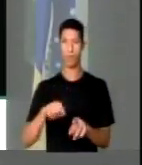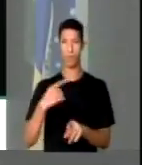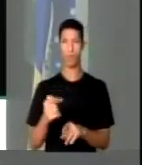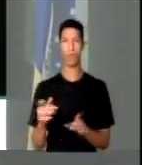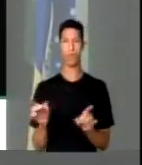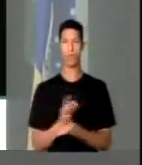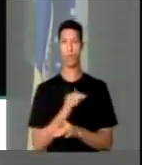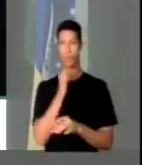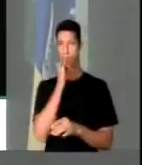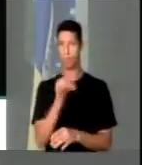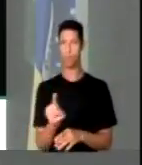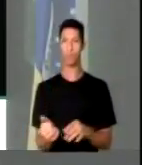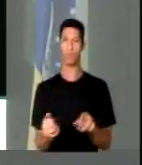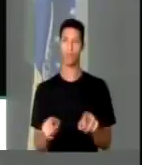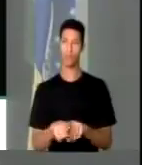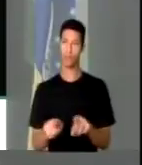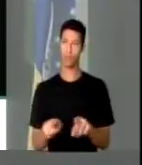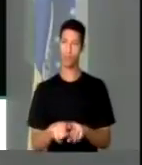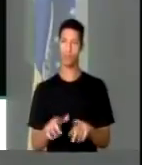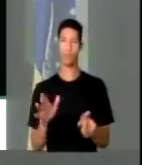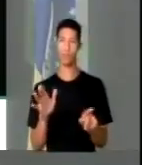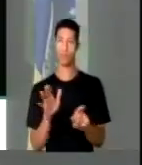impróprio dizer que o Brasil